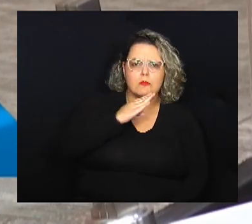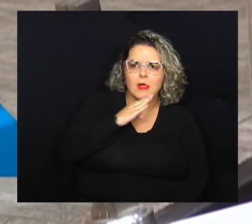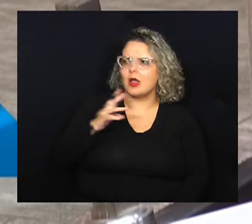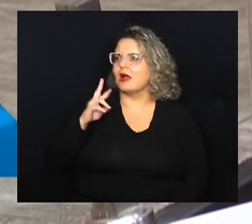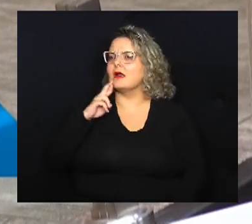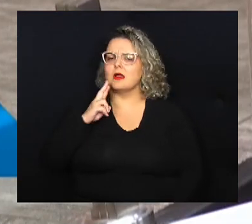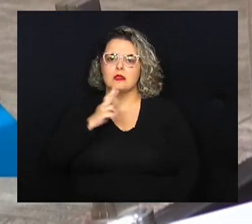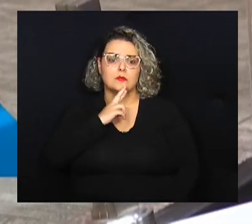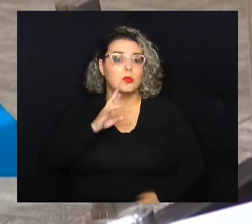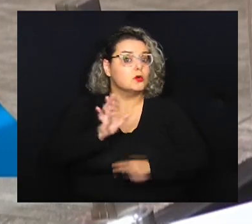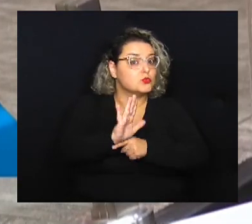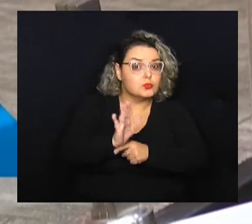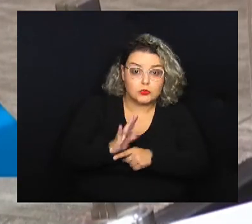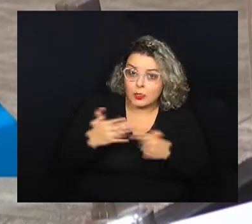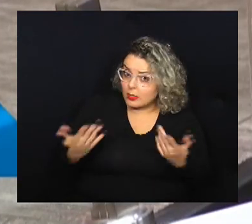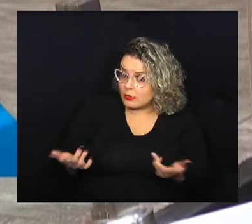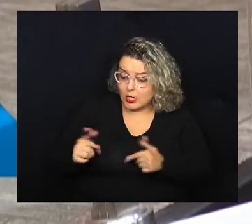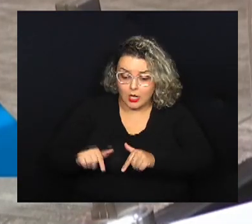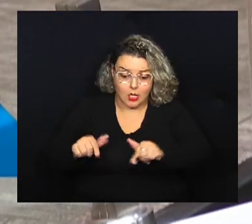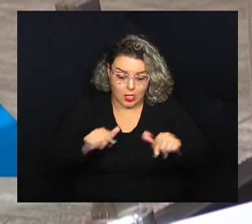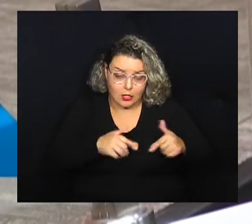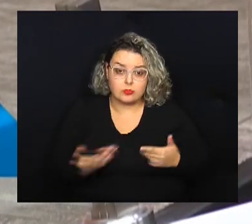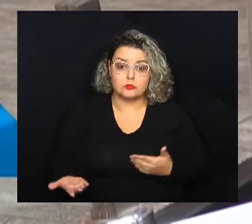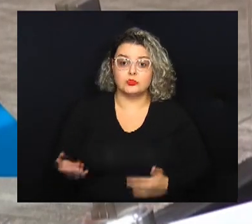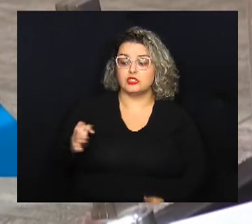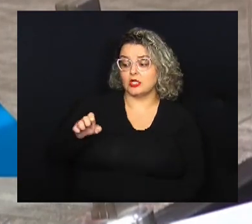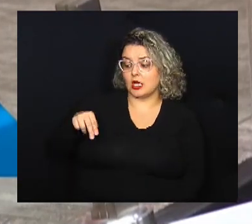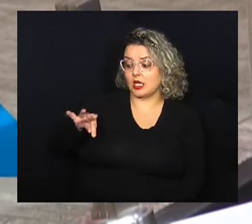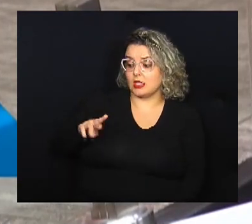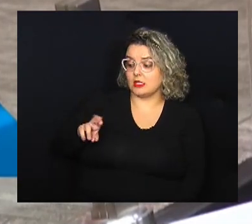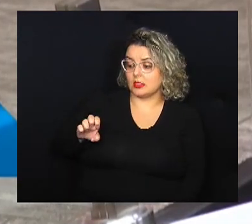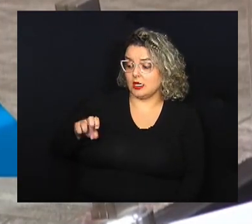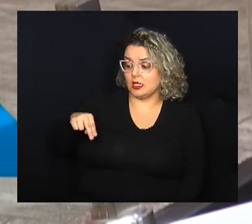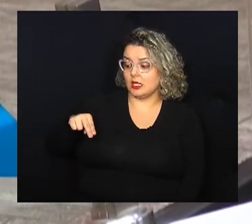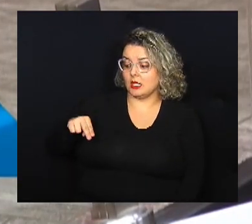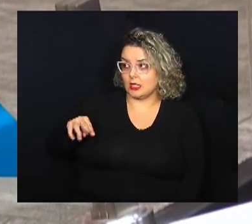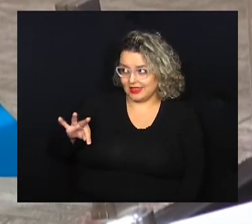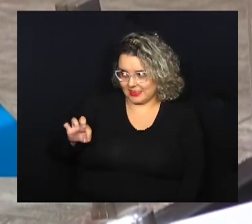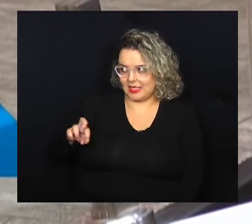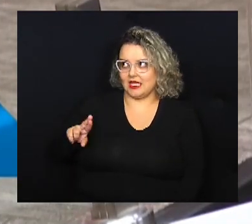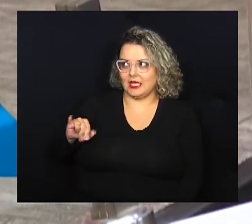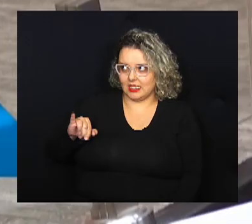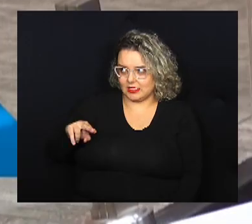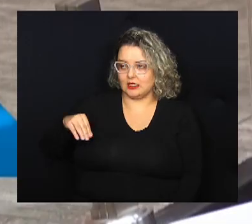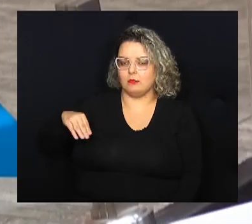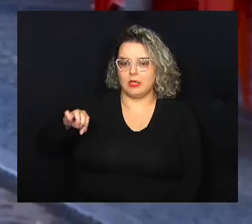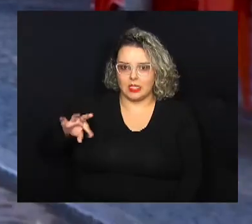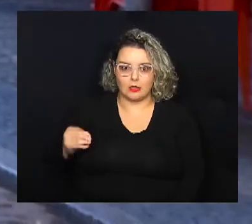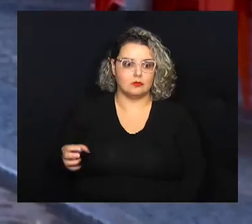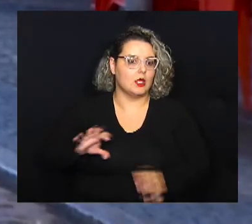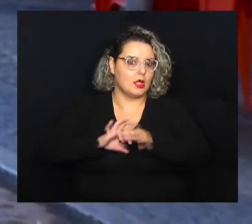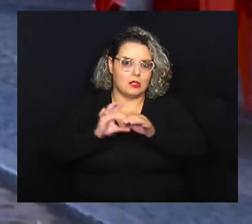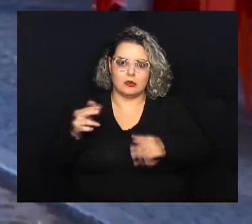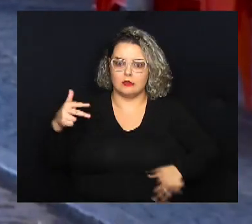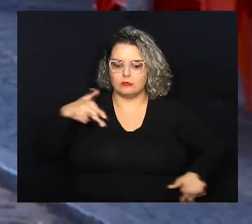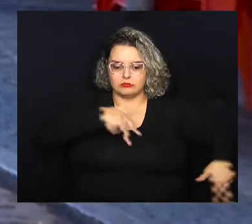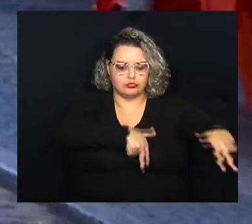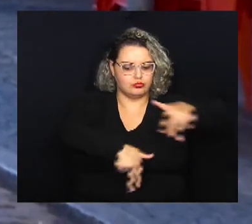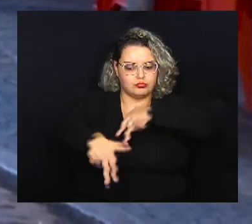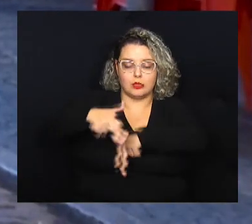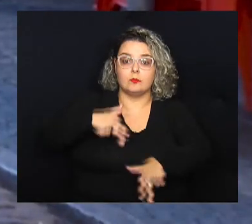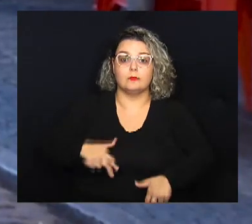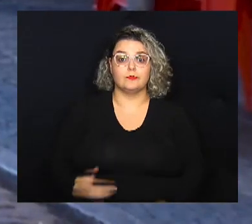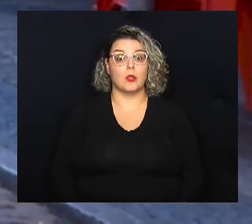num cinema, em local de entretenimento, onde tem ali a livre circulação de pessoas. Responsáveis